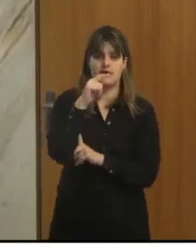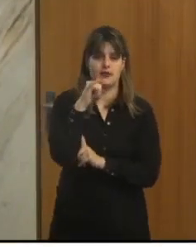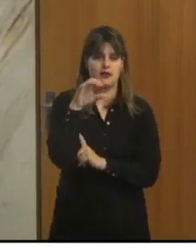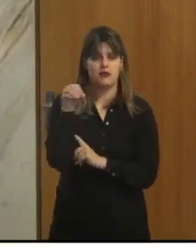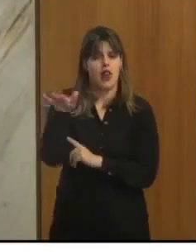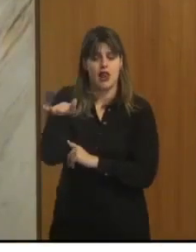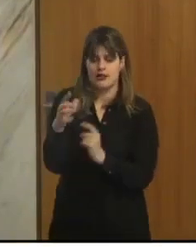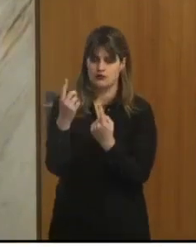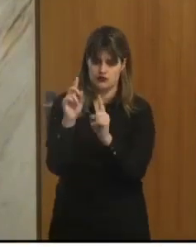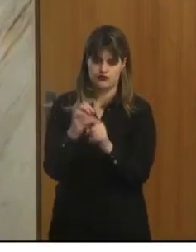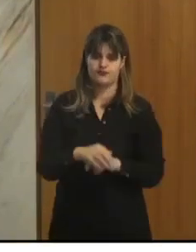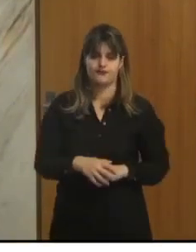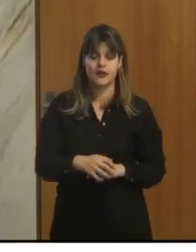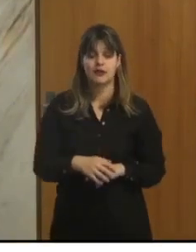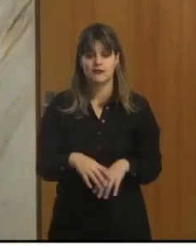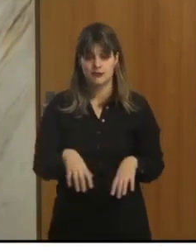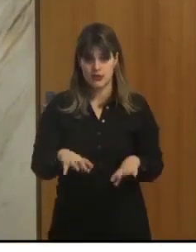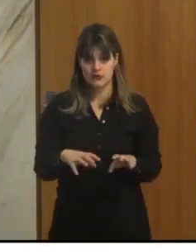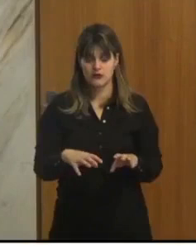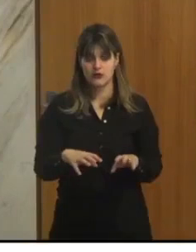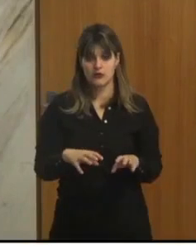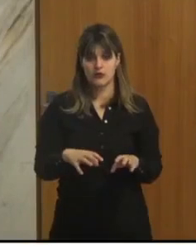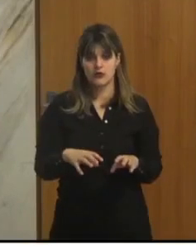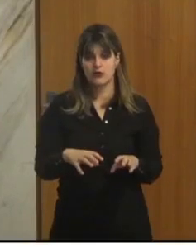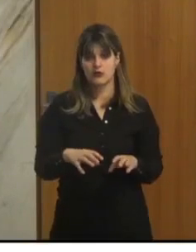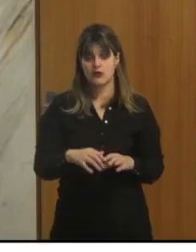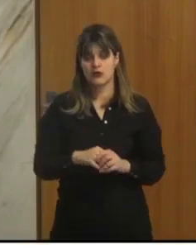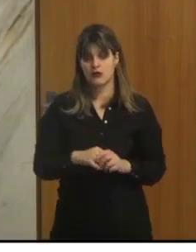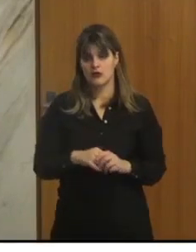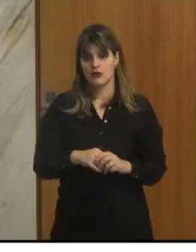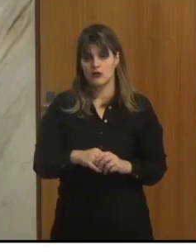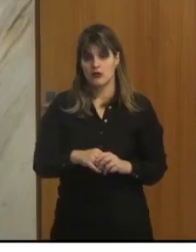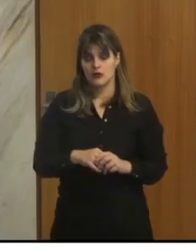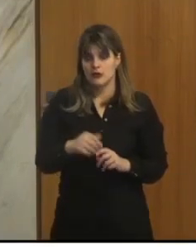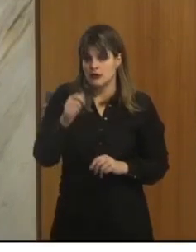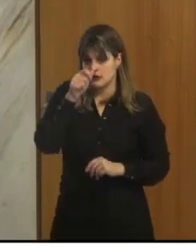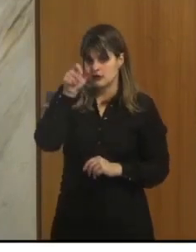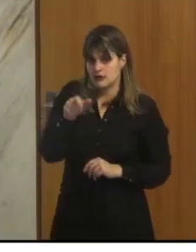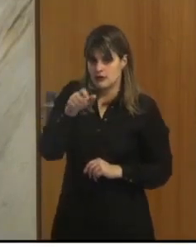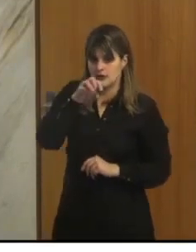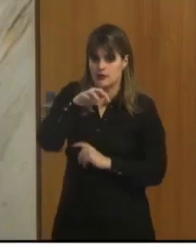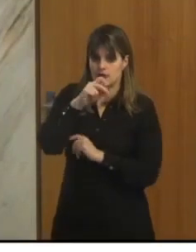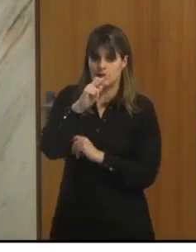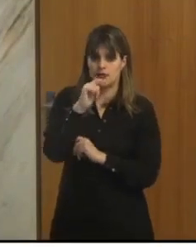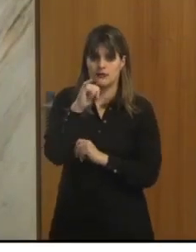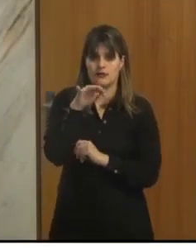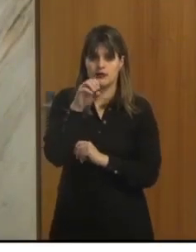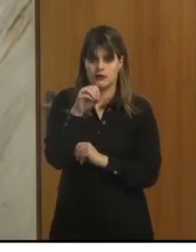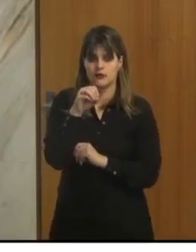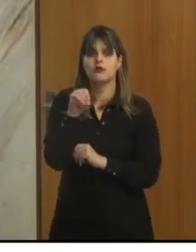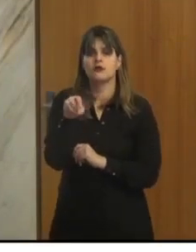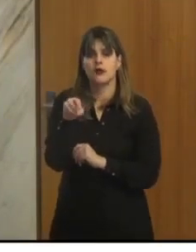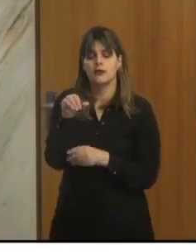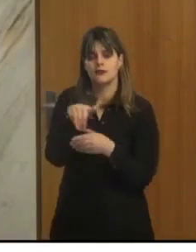Santarém. De qualquer forma, acaba por ser a figura também de Martinho Arias que vai fazer